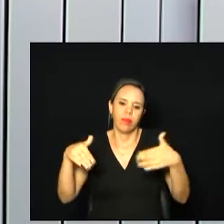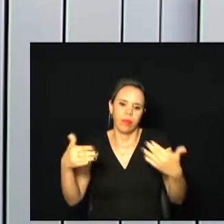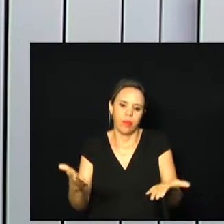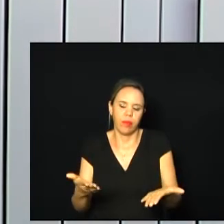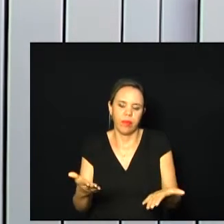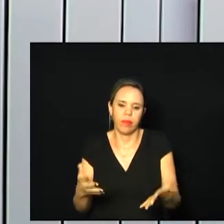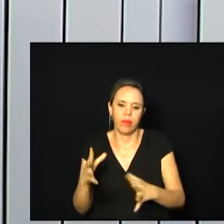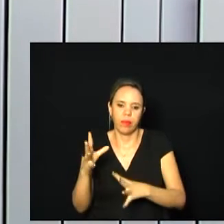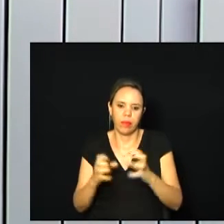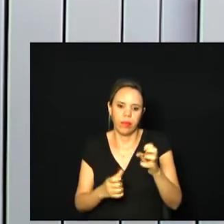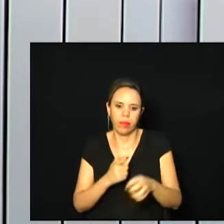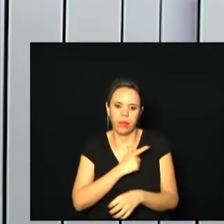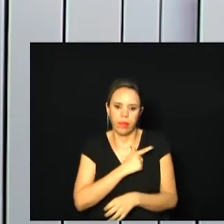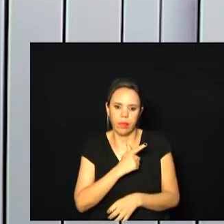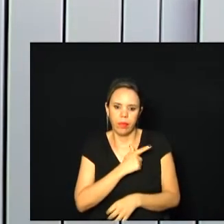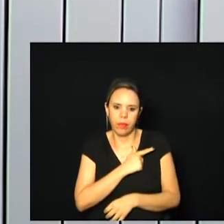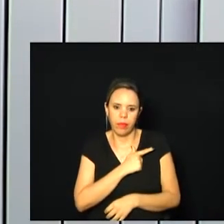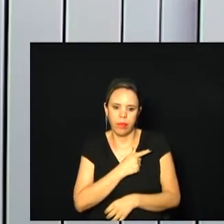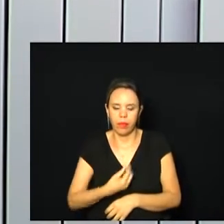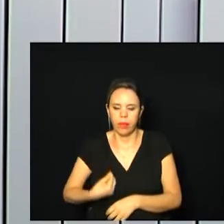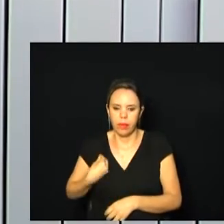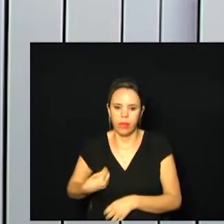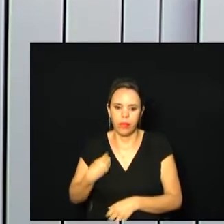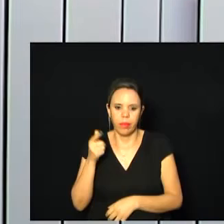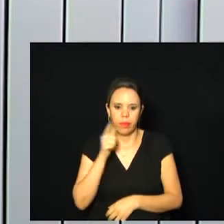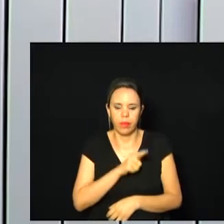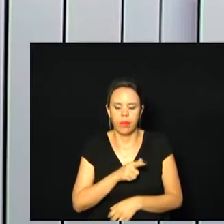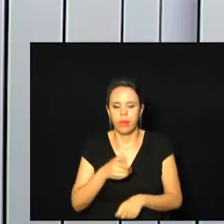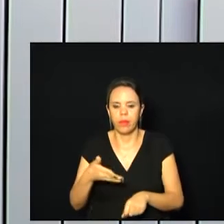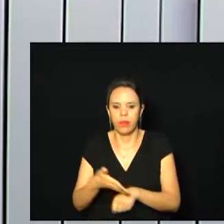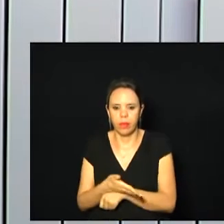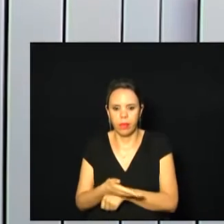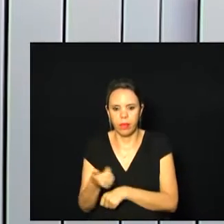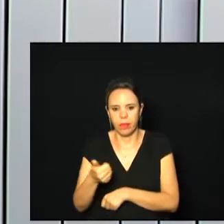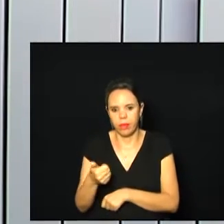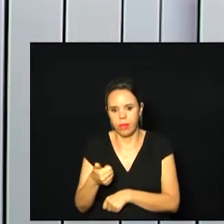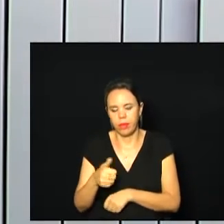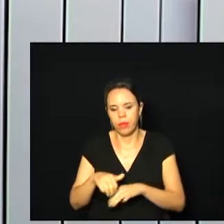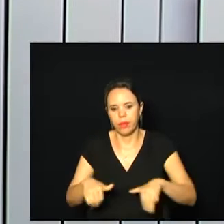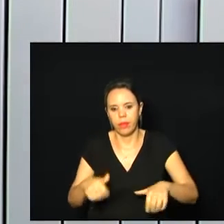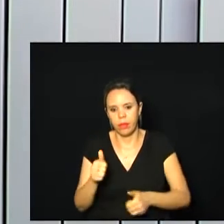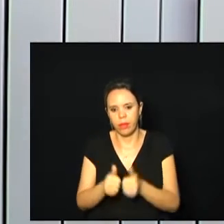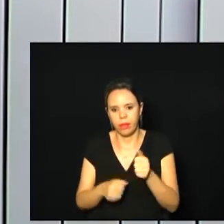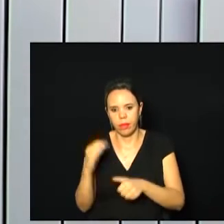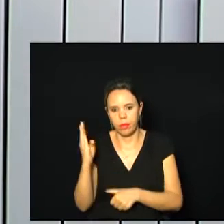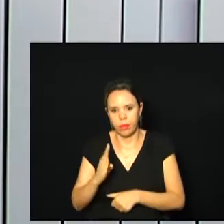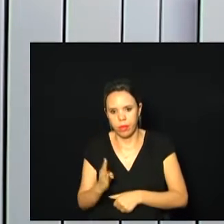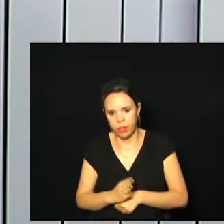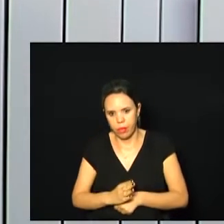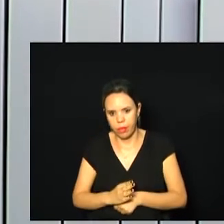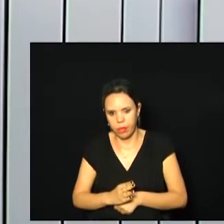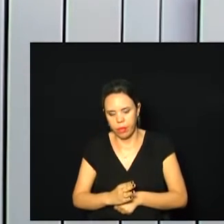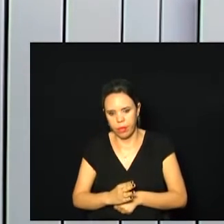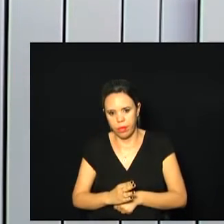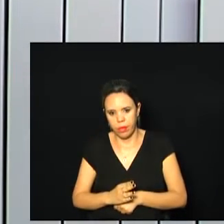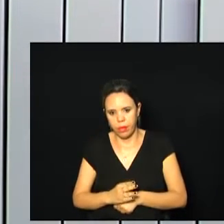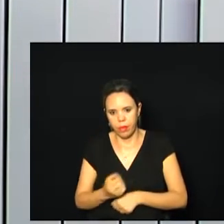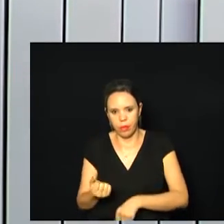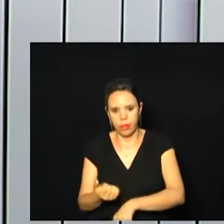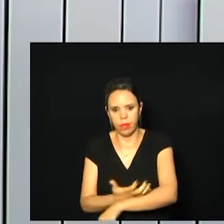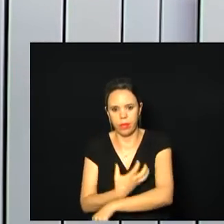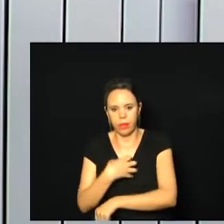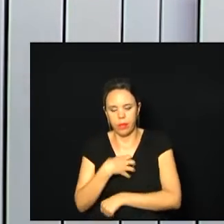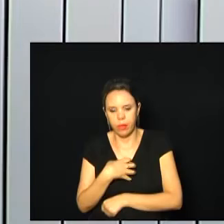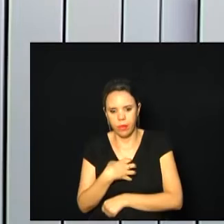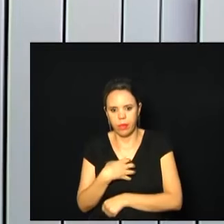dessa briga e o Guarani está muito vivo para conquistar o acesso à primeira divisão do futebol brasileiro. Partida